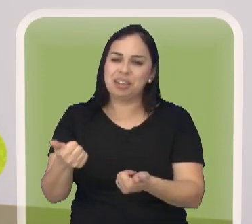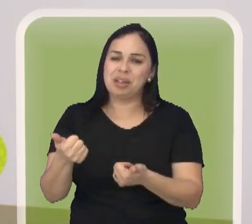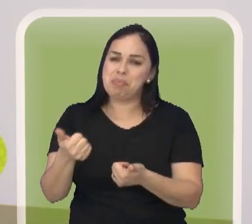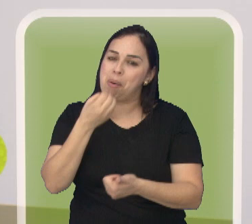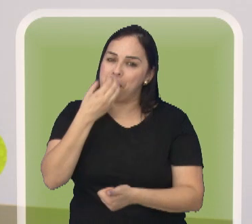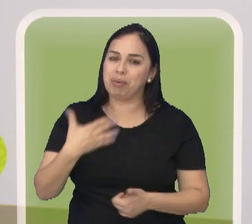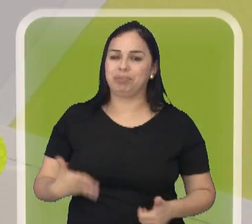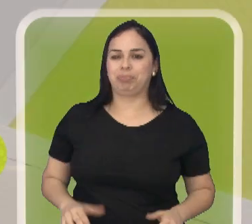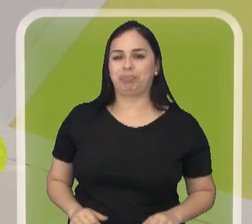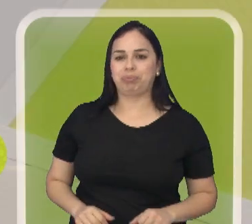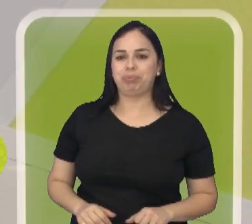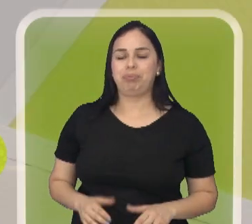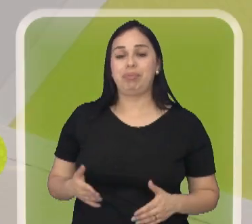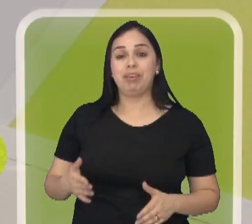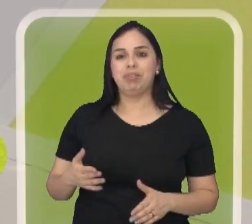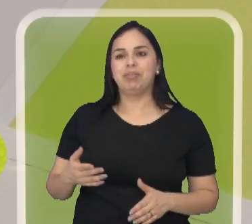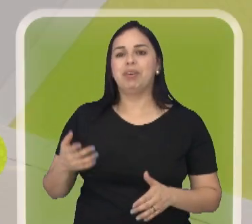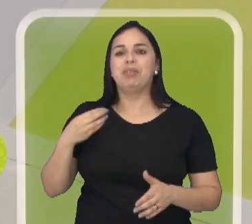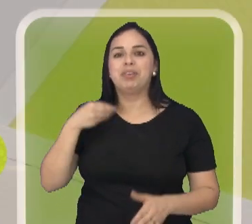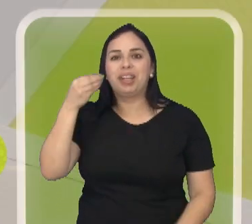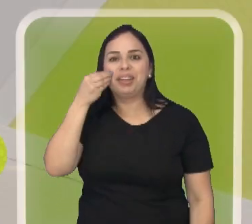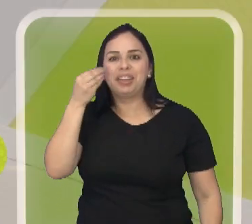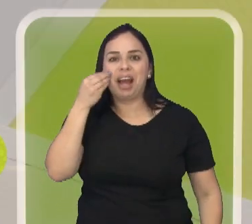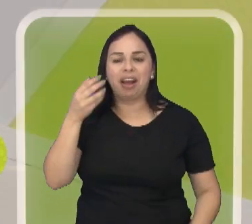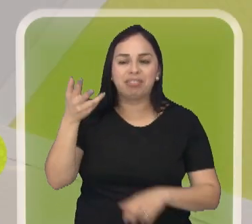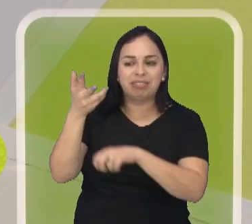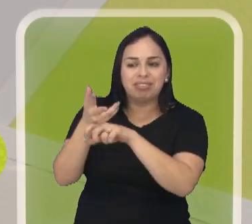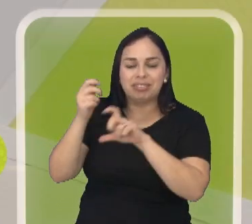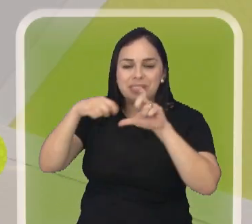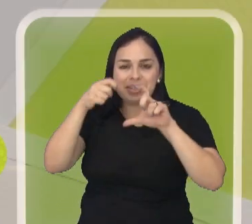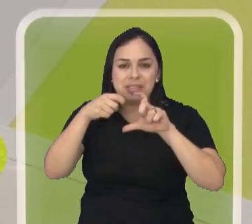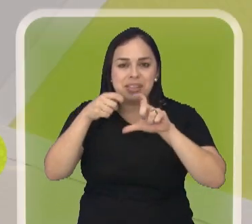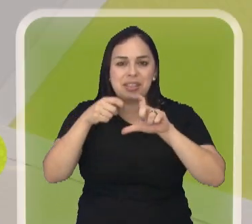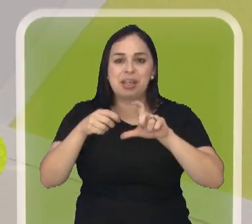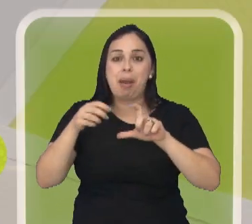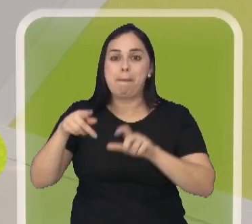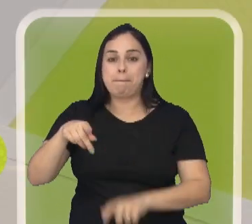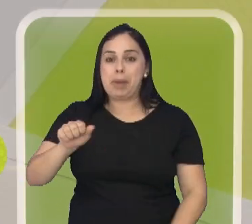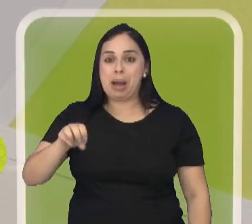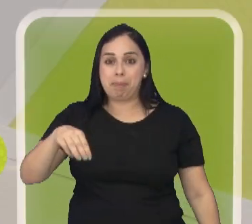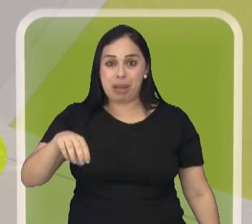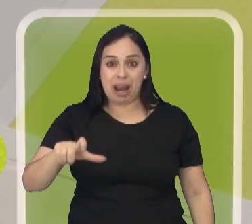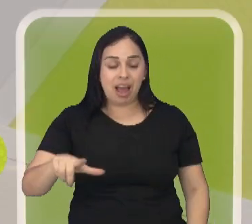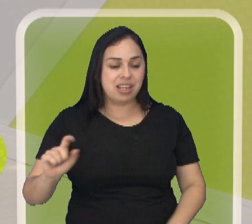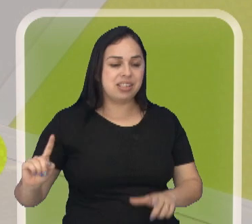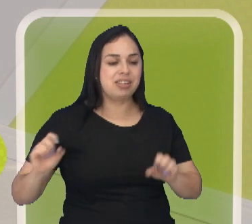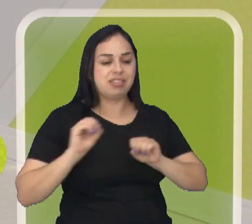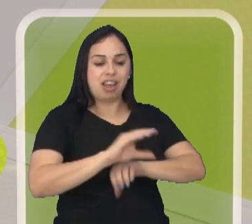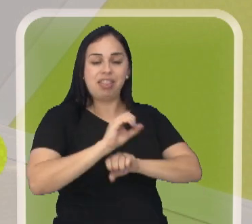do skate. Boa, vamos promover esse momento. Pamela Rosa ensinando de fato o Renato Santiago a